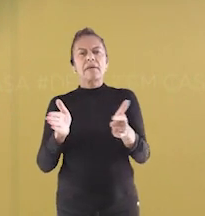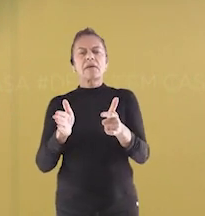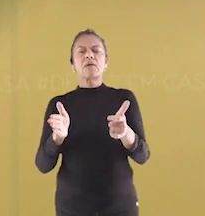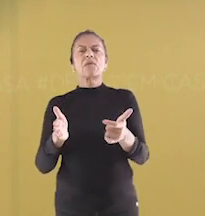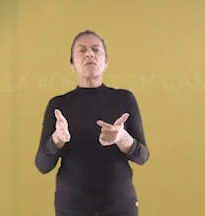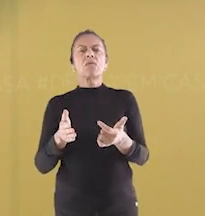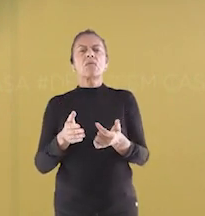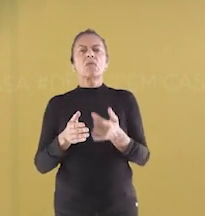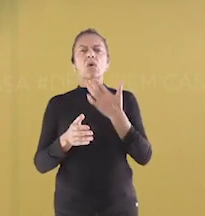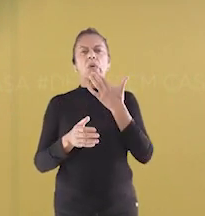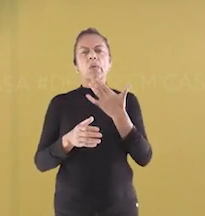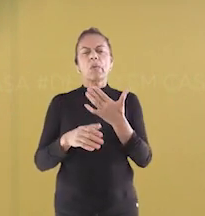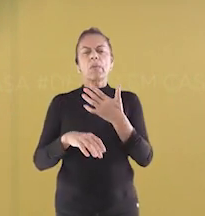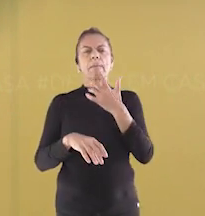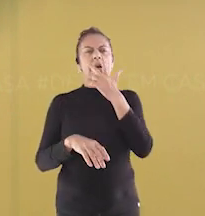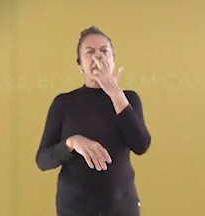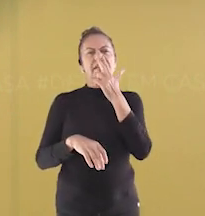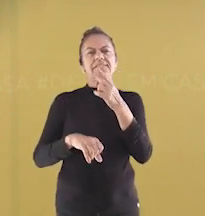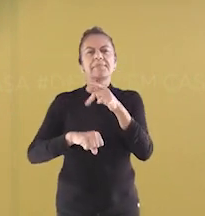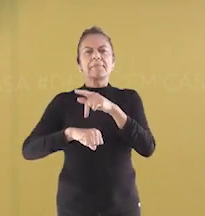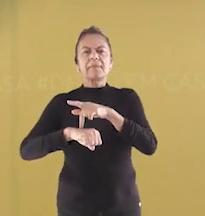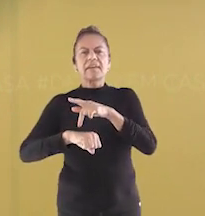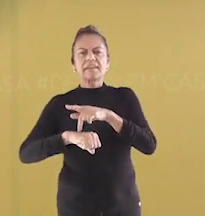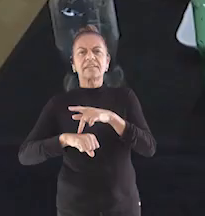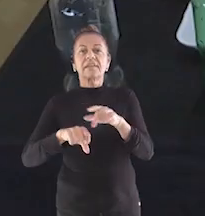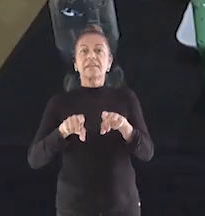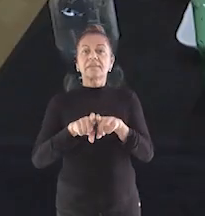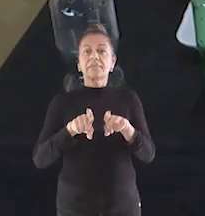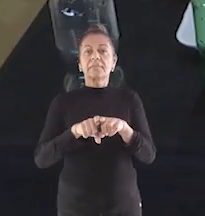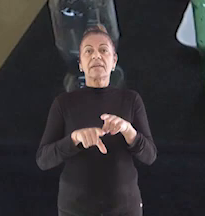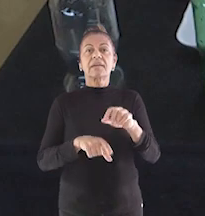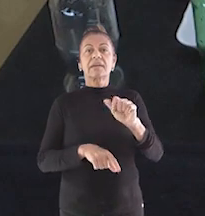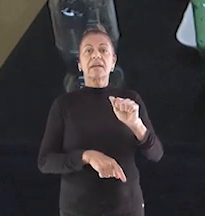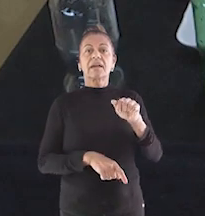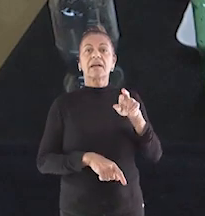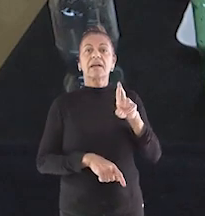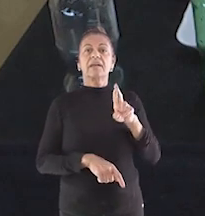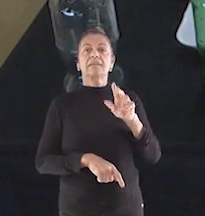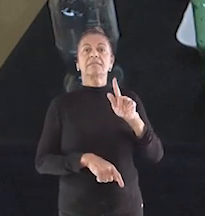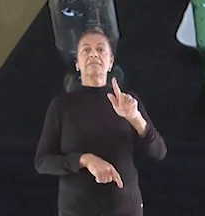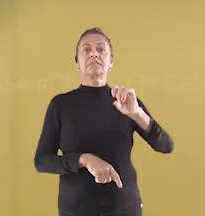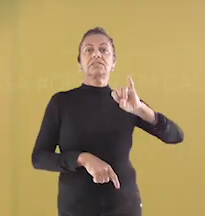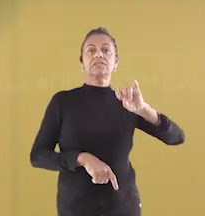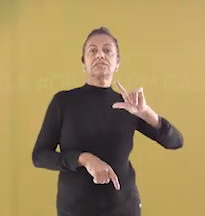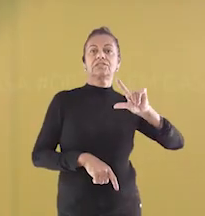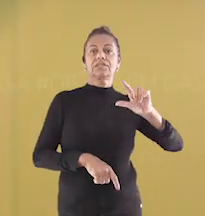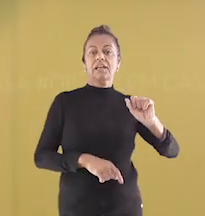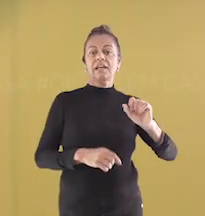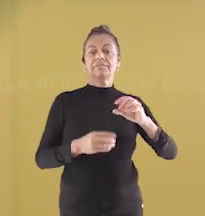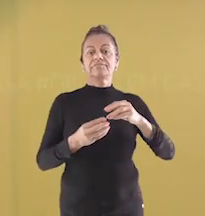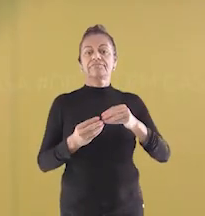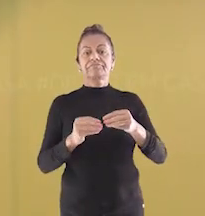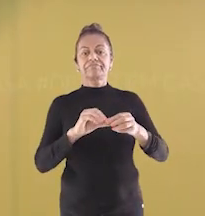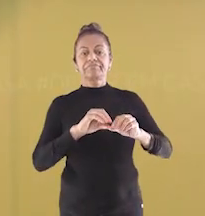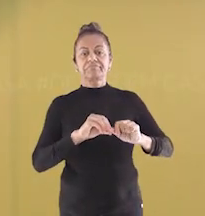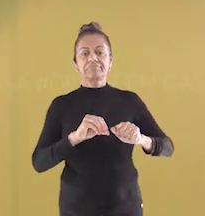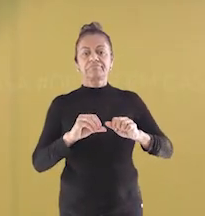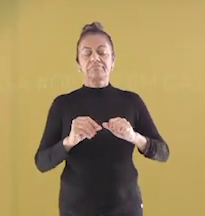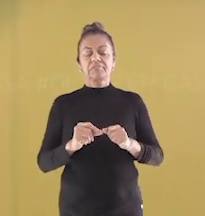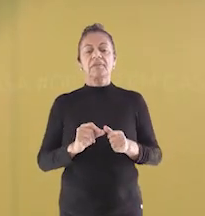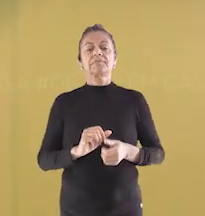para imitar as paredes do vulcão, ou, no caso, argila ou massinha. Para